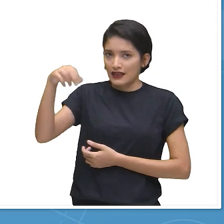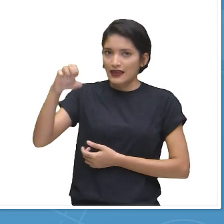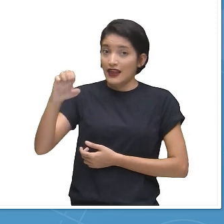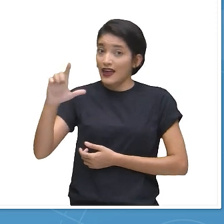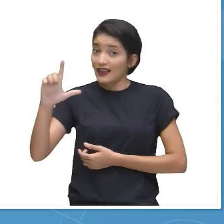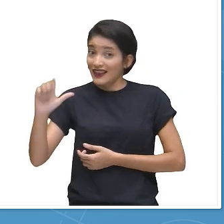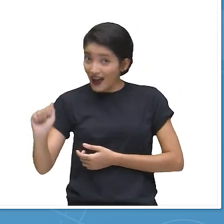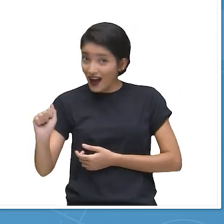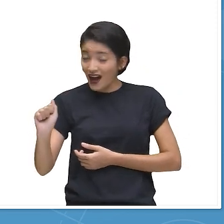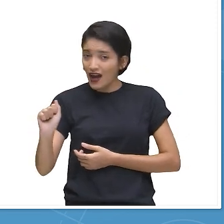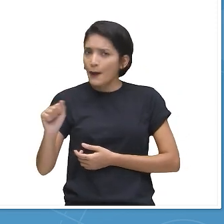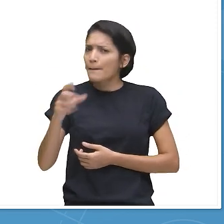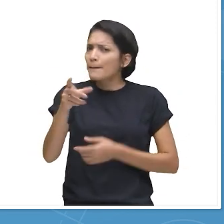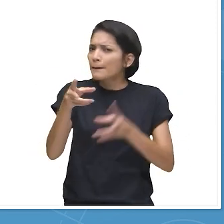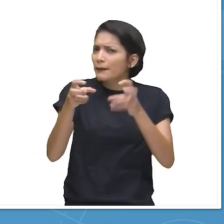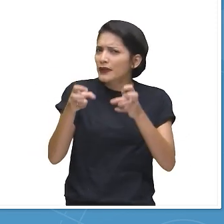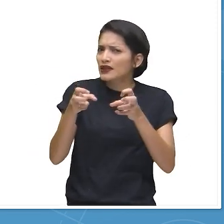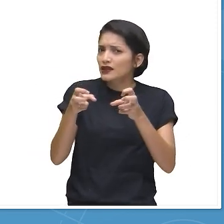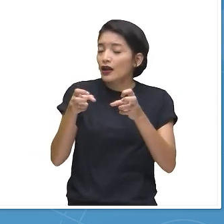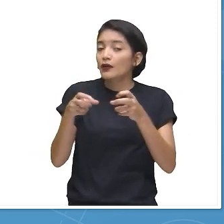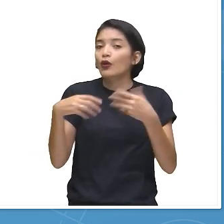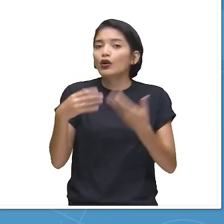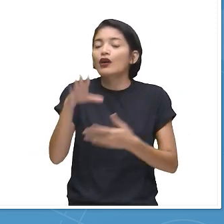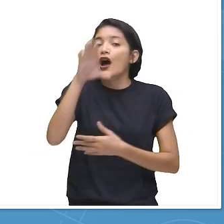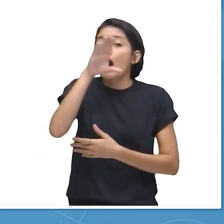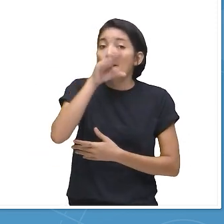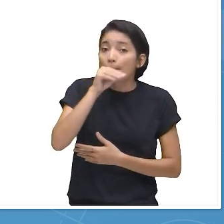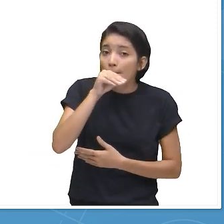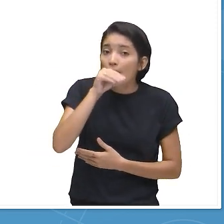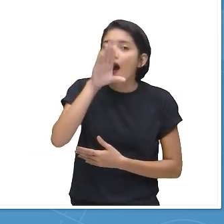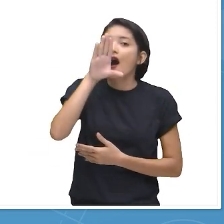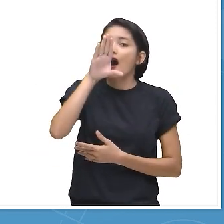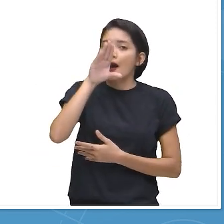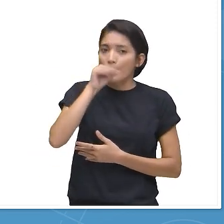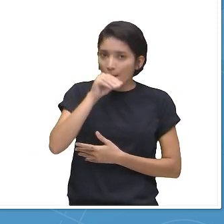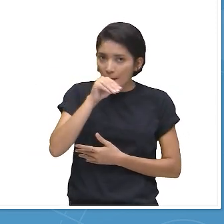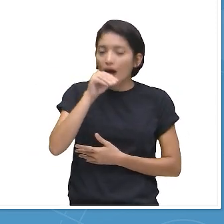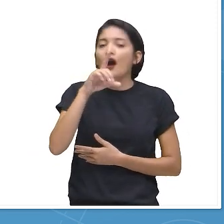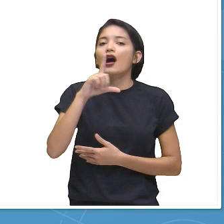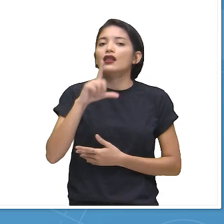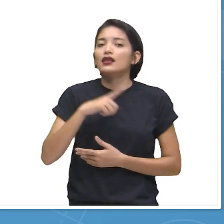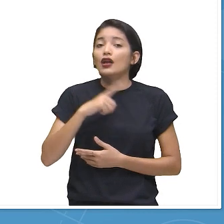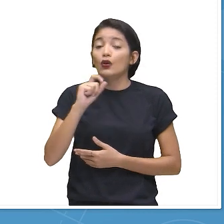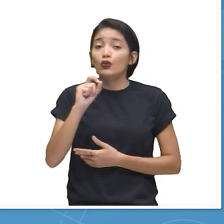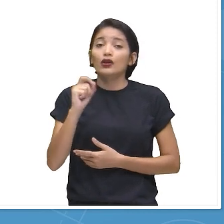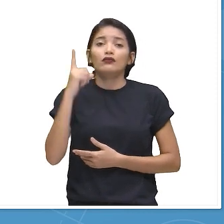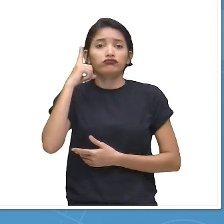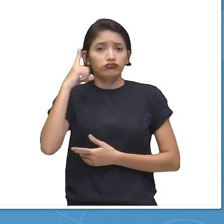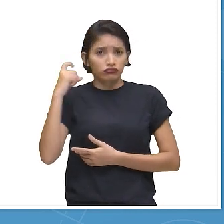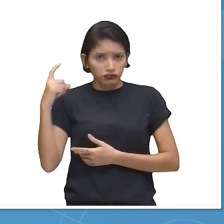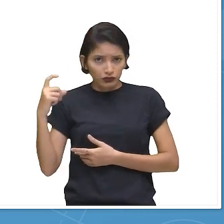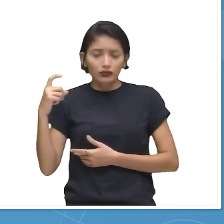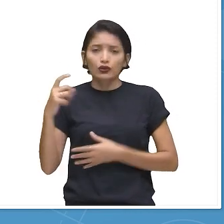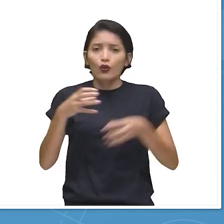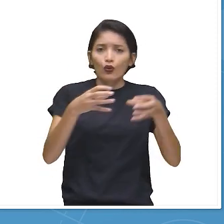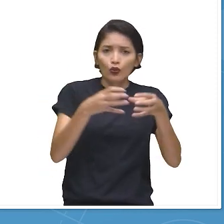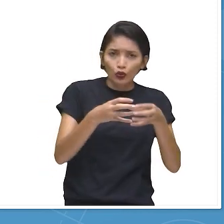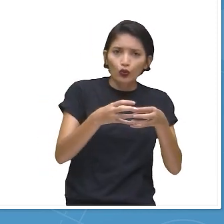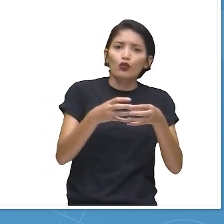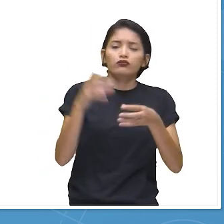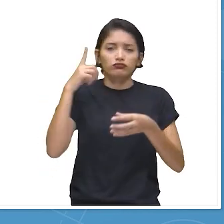janela. Perceba quantas vezes você abriu a boca e emitiu um impulso expiratório, um conjunto de